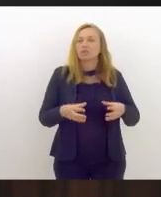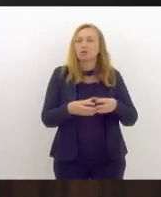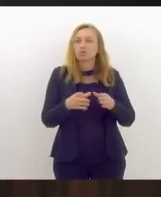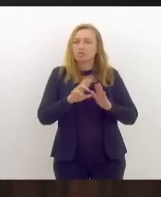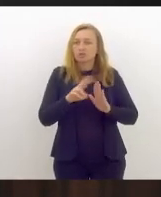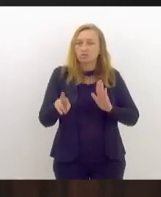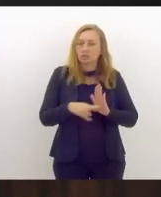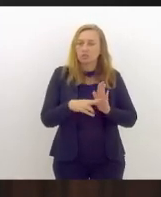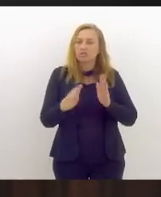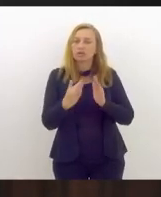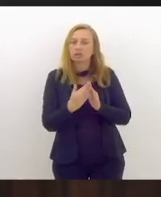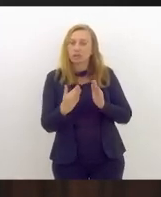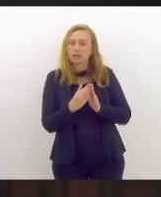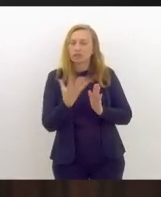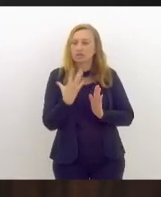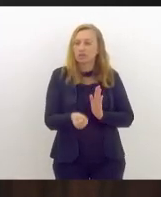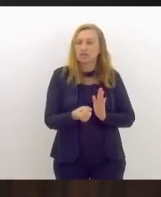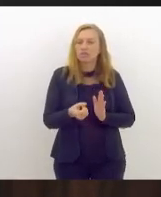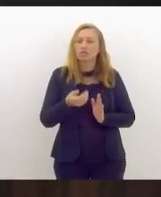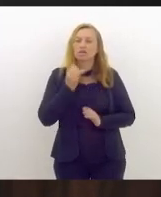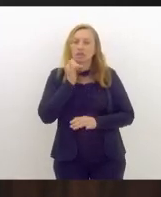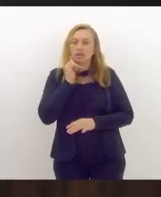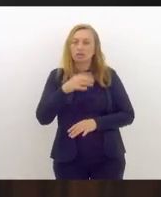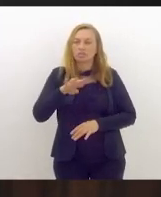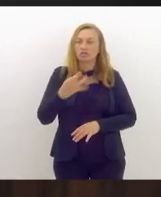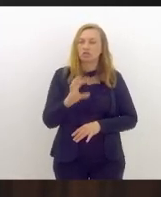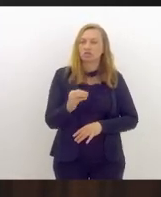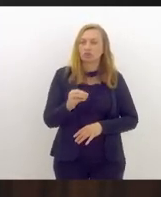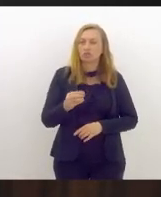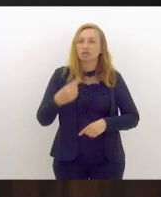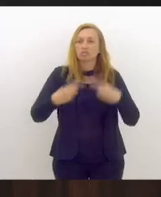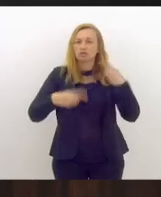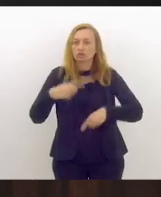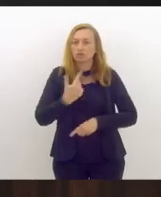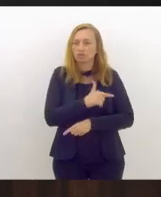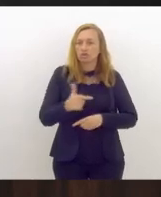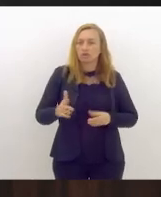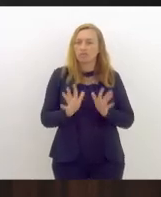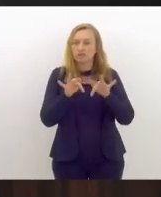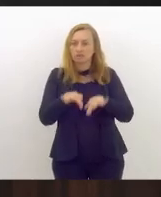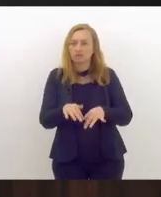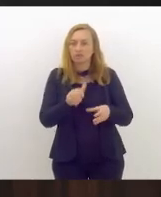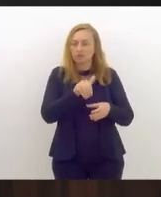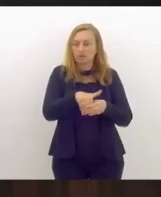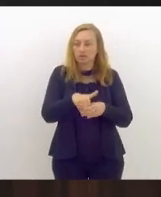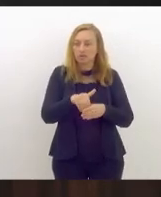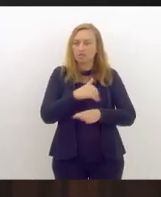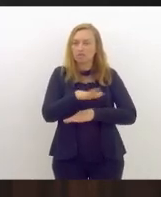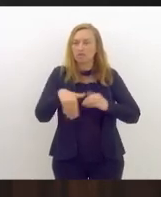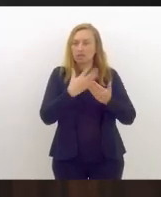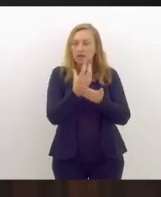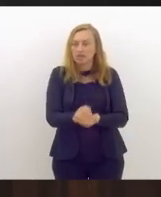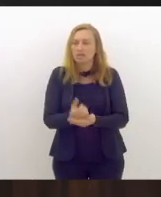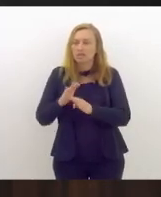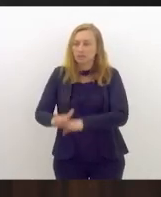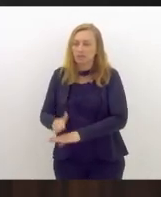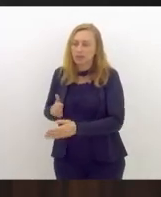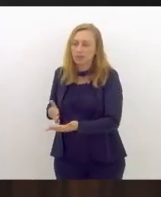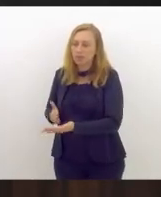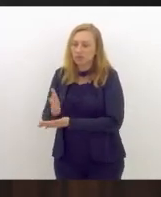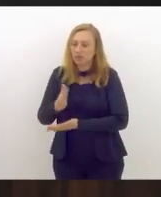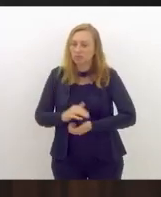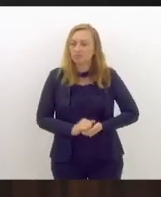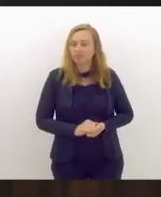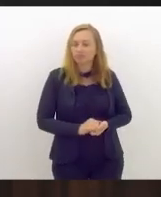Internas. Proposição externa favorável, relator Chico Machado. Em discussão, não havendo que queira discutir, encerra a discussão. Em votação, os senhores que aprovam, permaneçam como